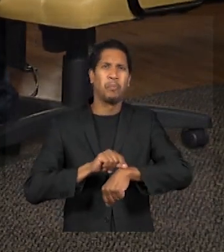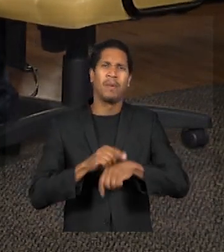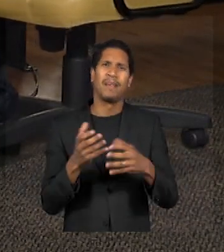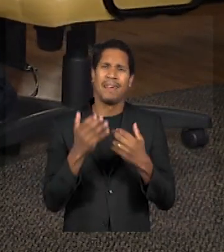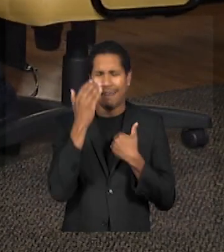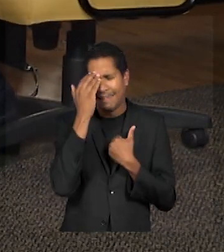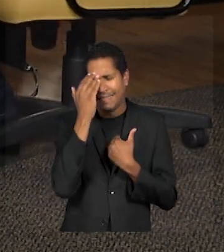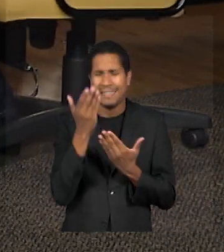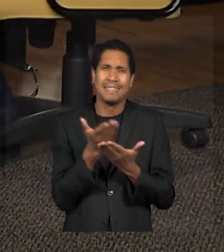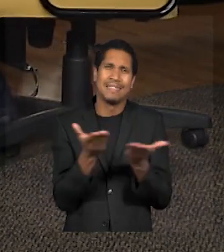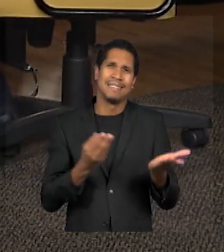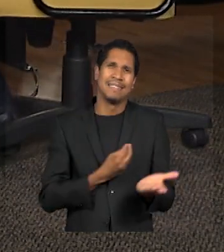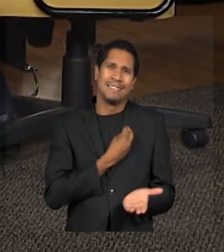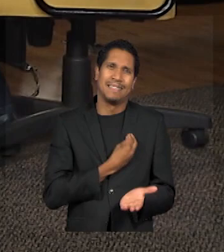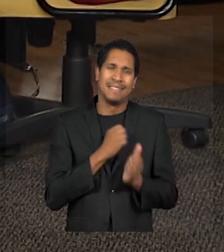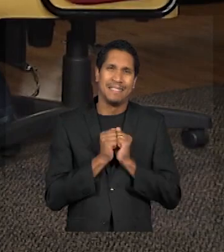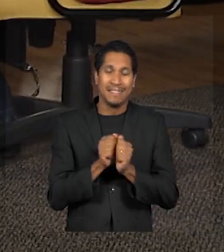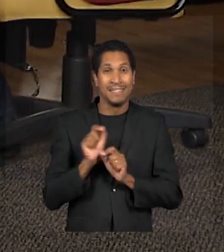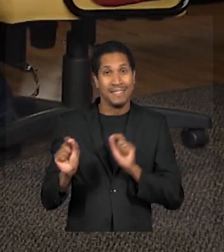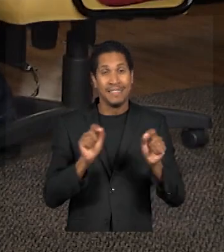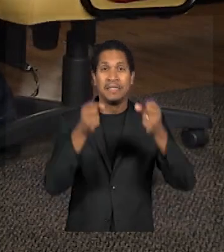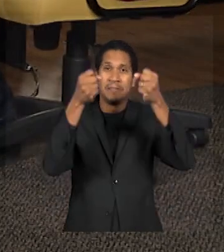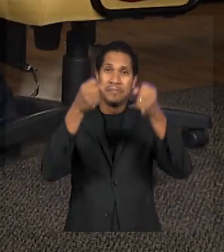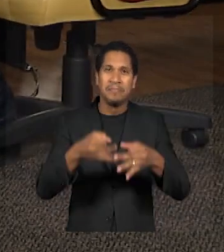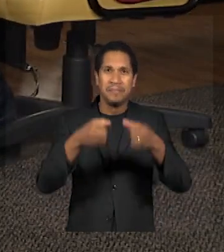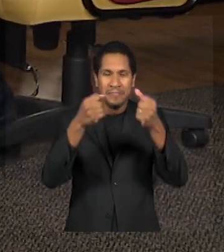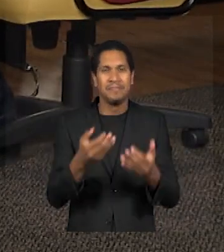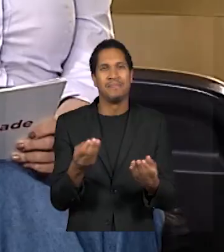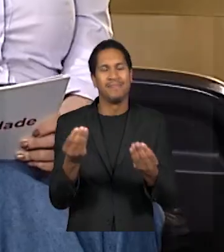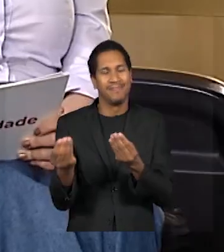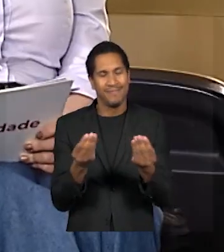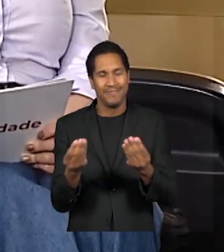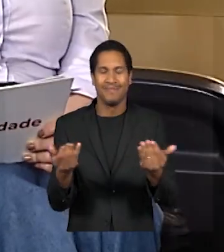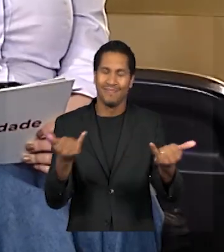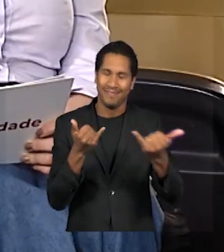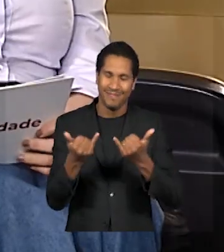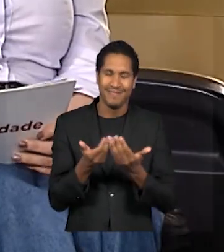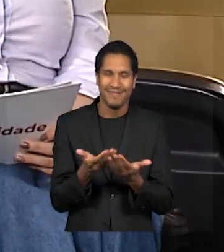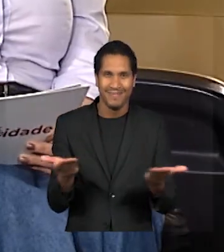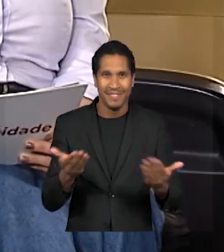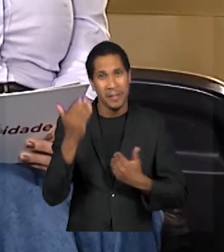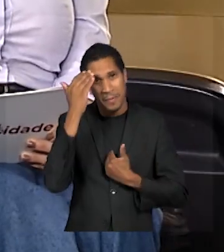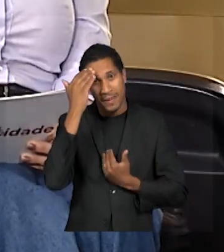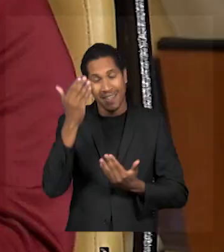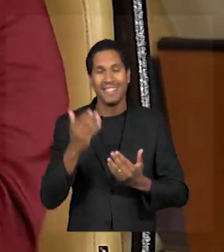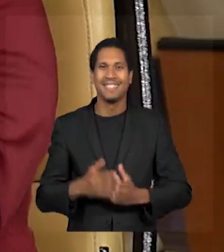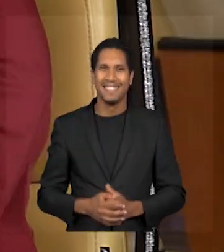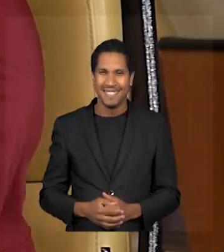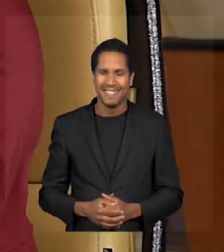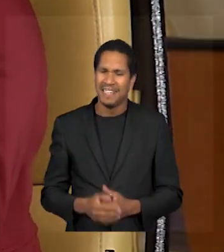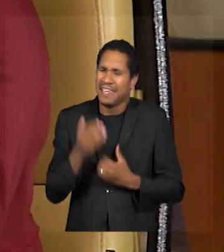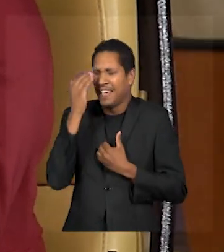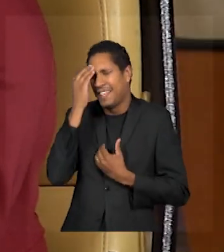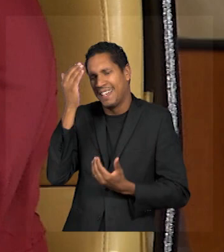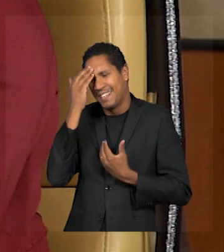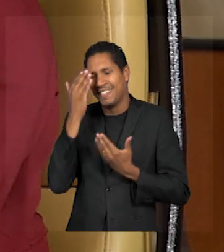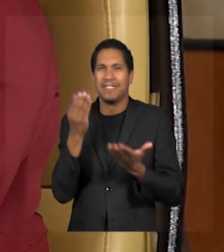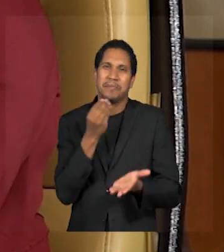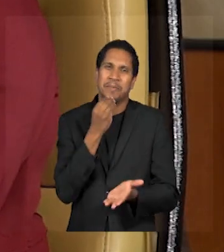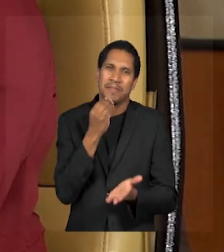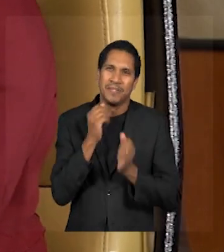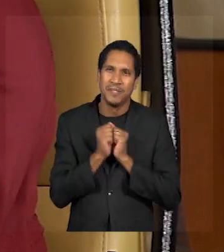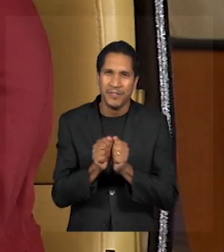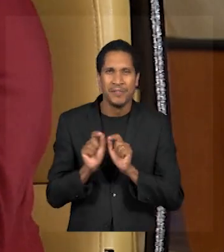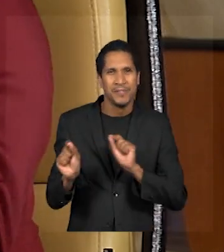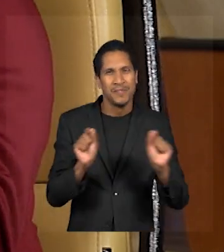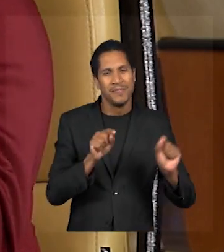queria agradecer muito a sua presença aqui, as explicações que você nos deu, certo? Muito obrigado. Eu que agradeço a oportunidade de estar